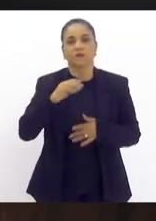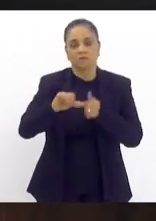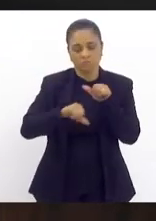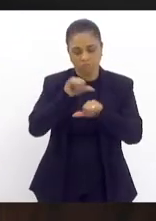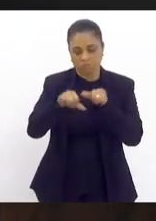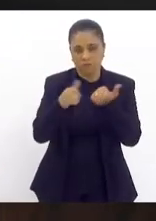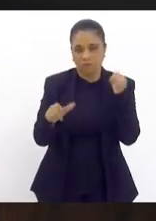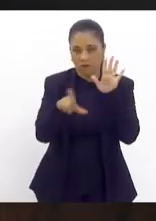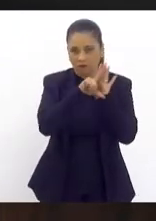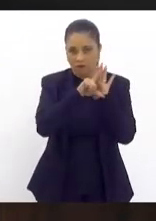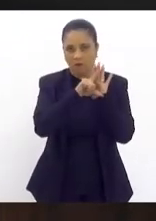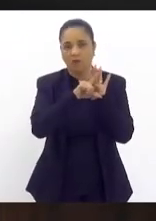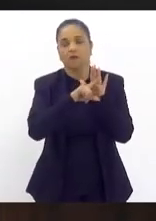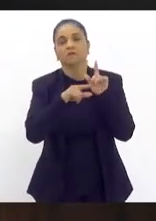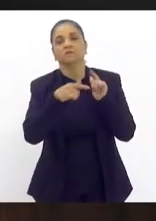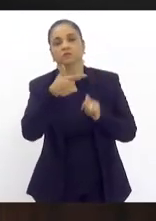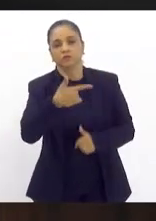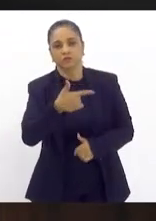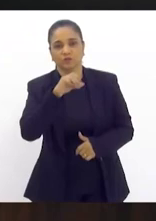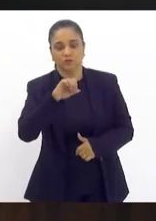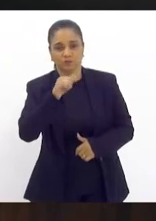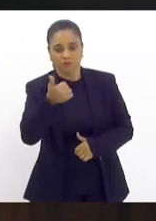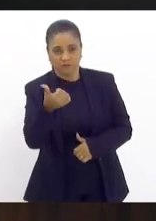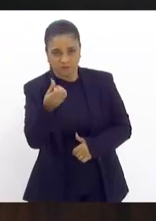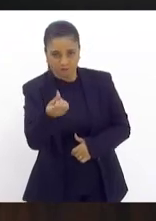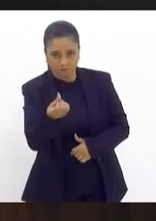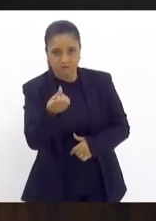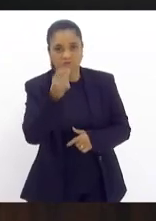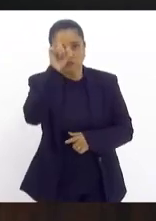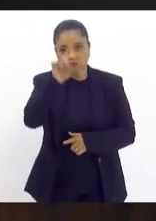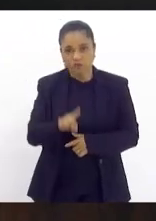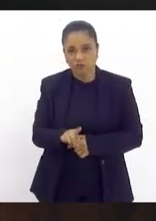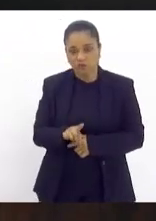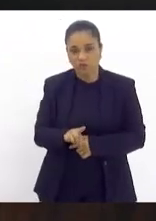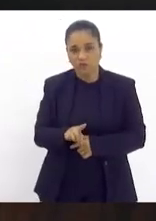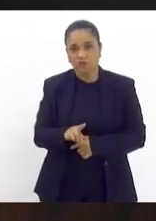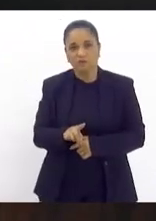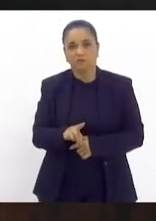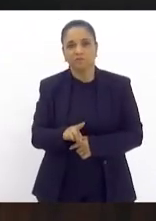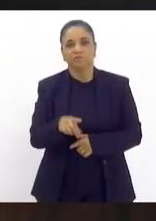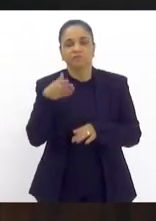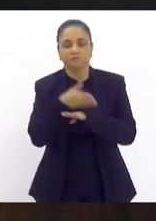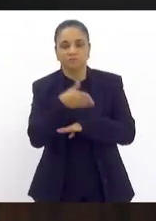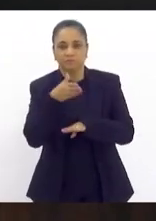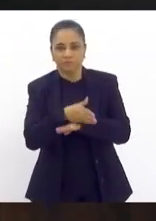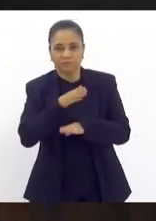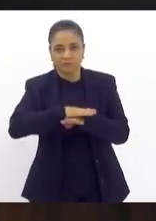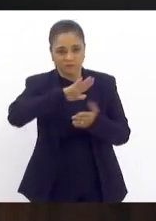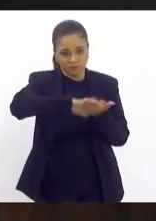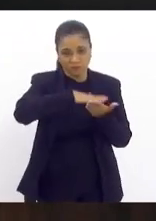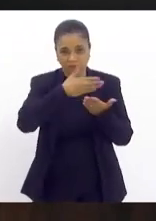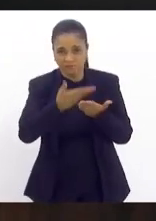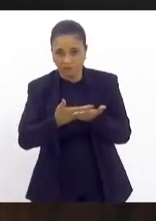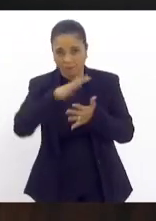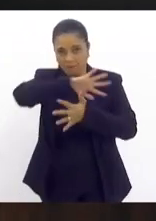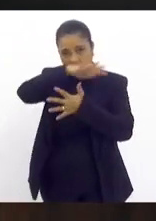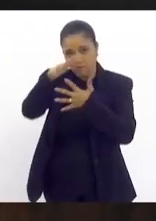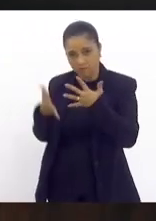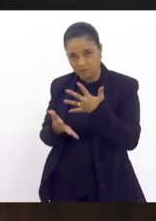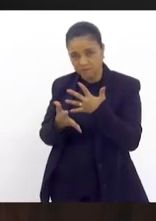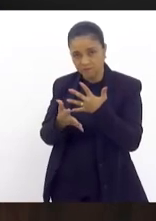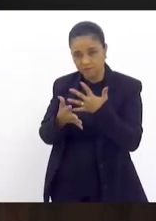4.705, de 9 de janeiro de 2006, para dispor sobre o direito à presença de um intérprete da língua brasileira de